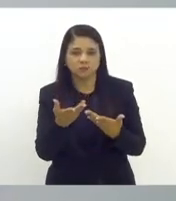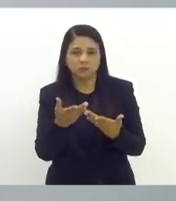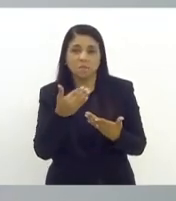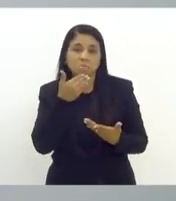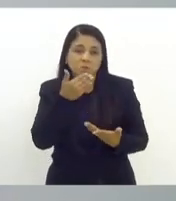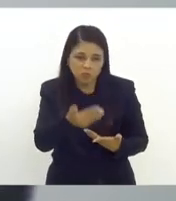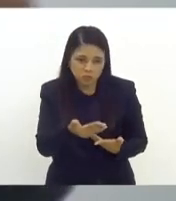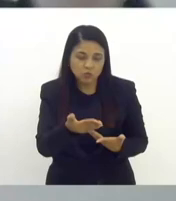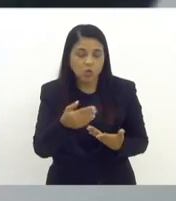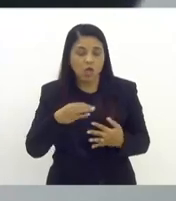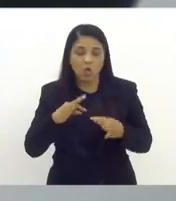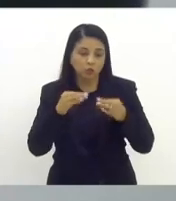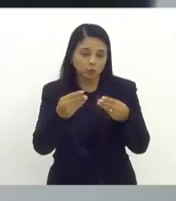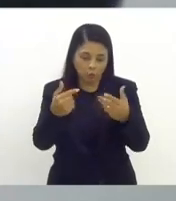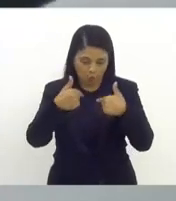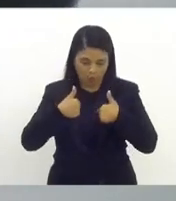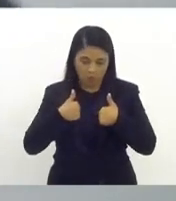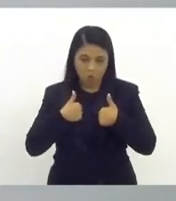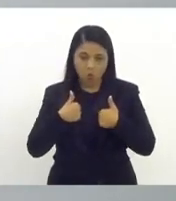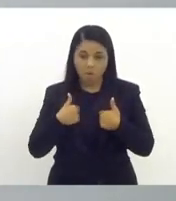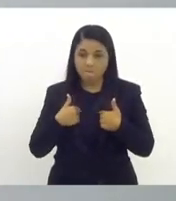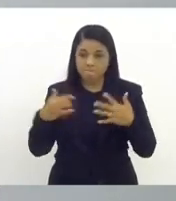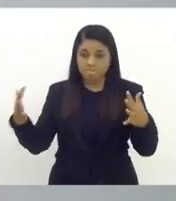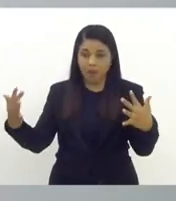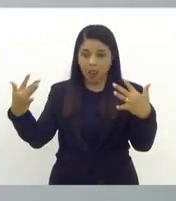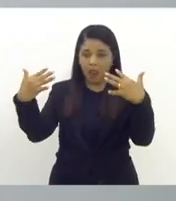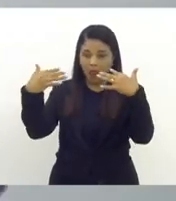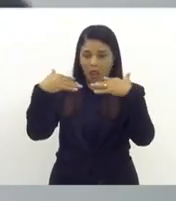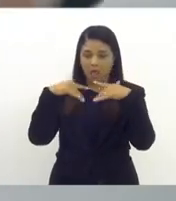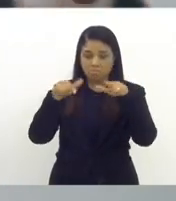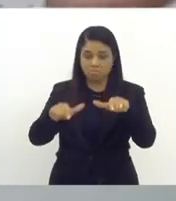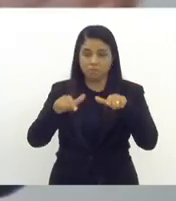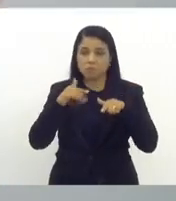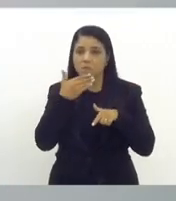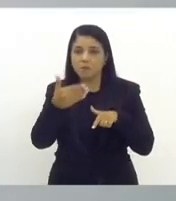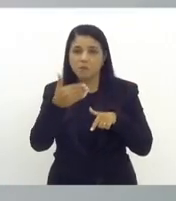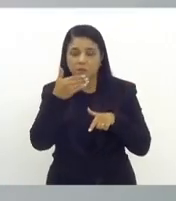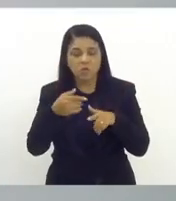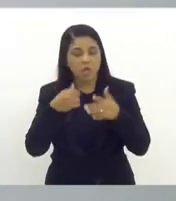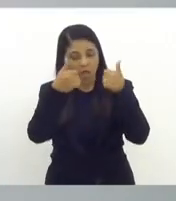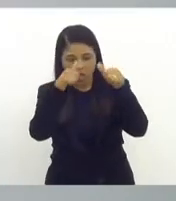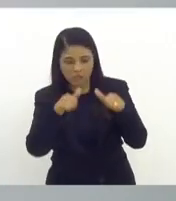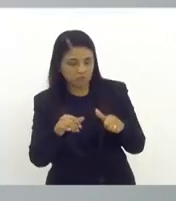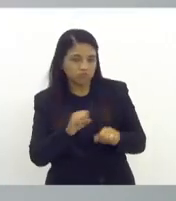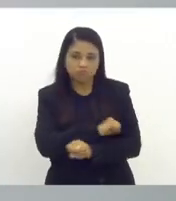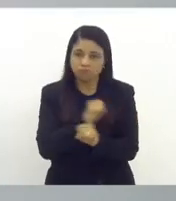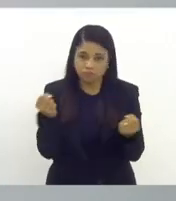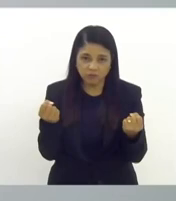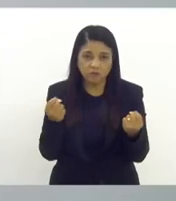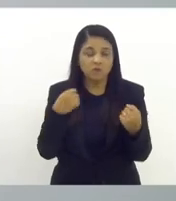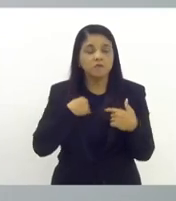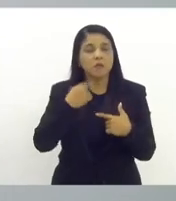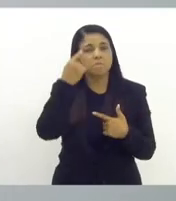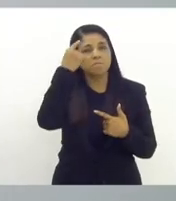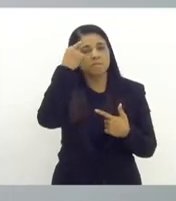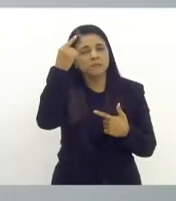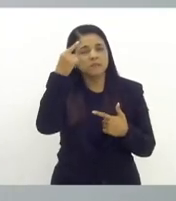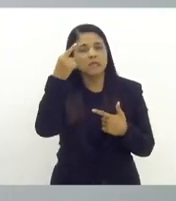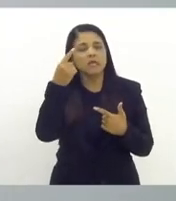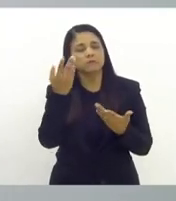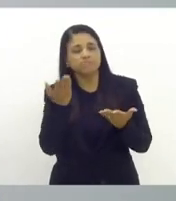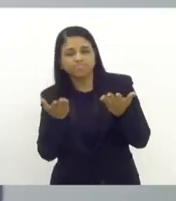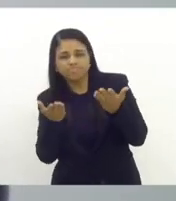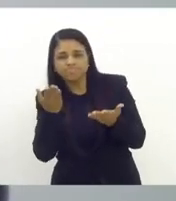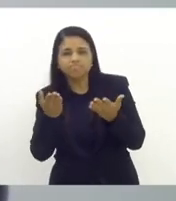não adianta falar não tudo comigo aí chega lá milhões de petições e eu não vou também ter condições de analisar então de repente a gente pode pensar no meio no meio termo